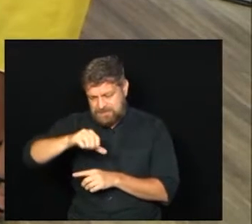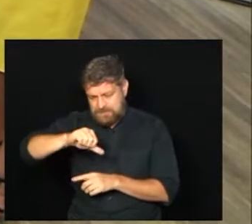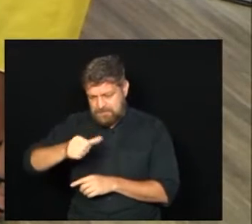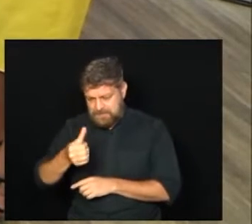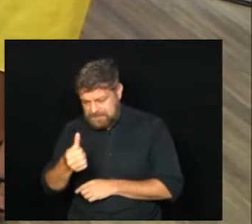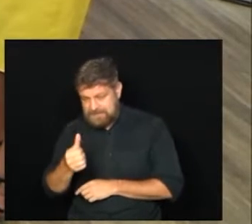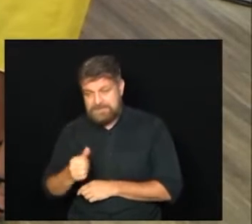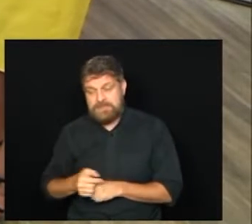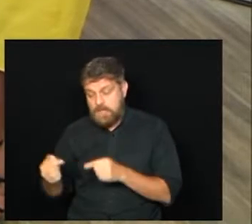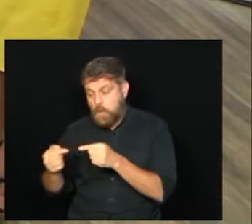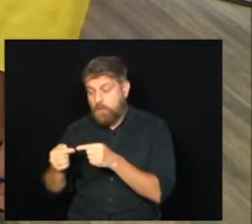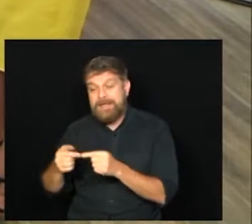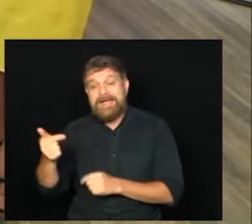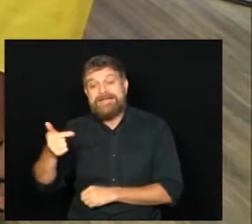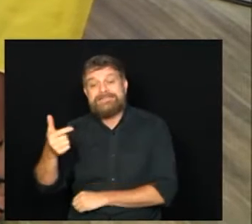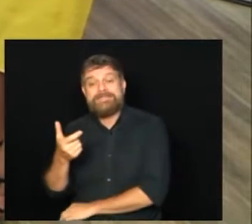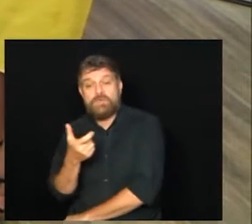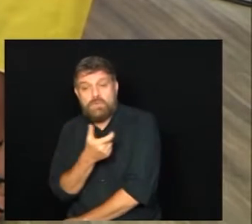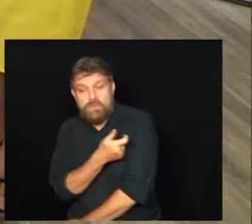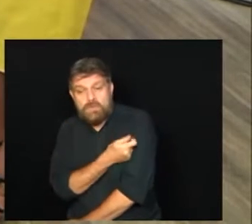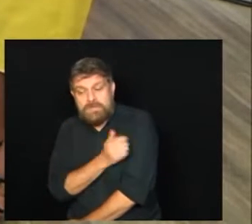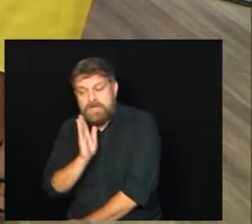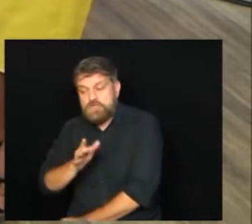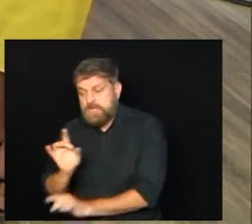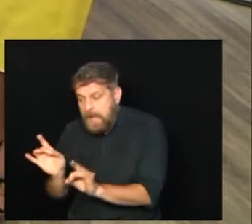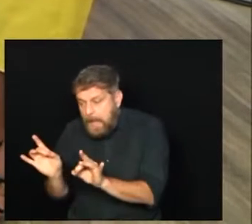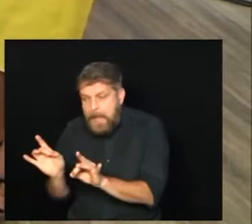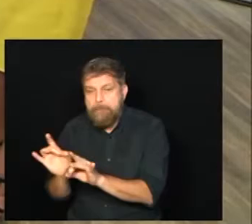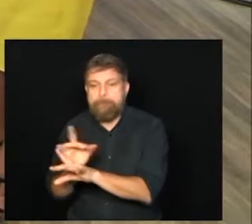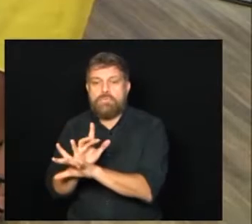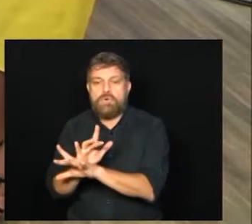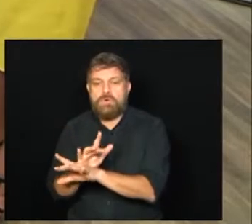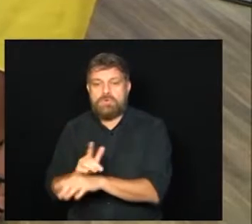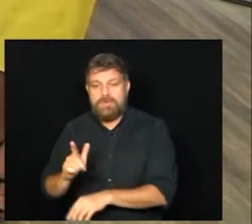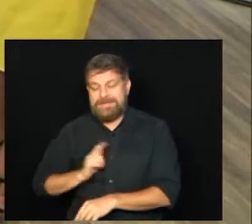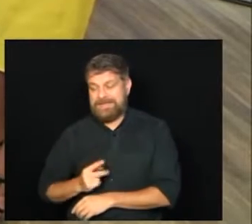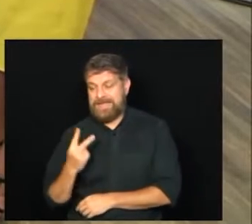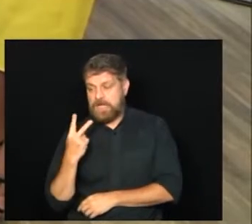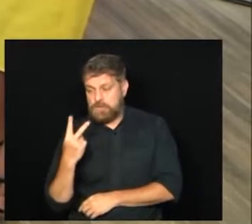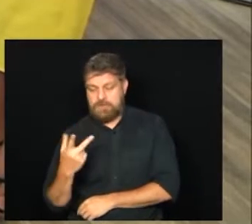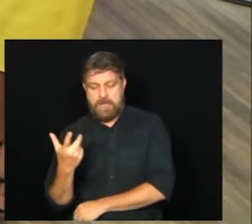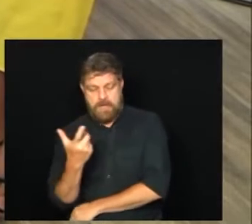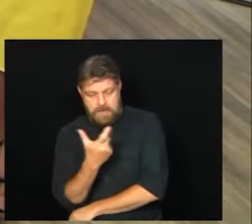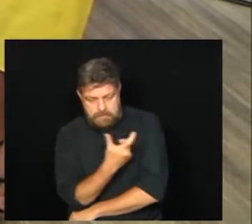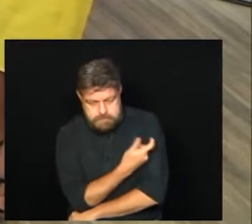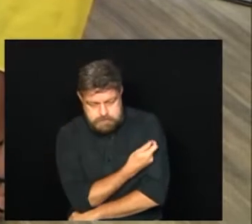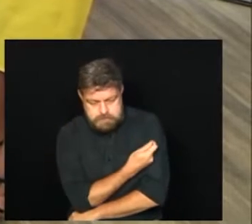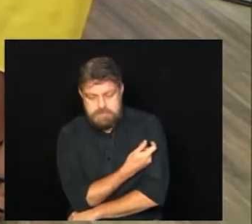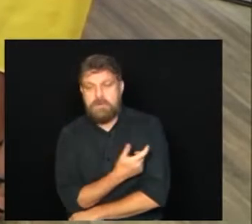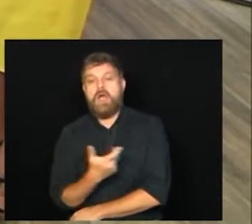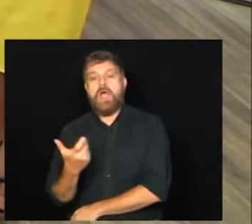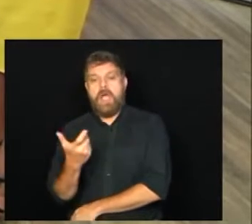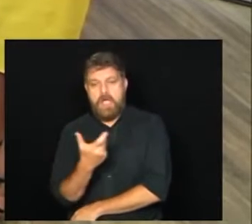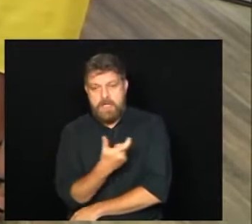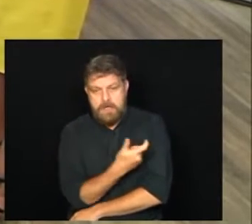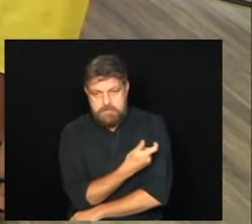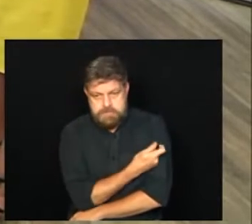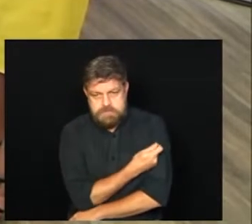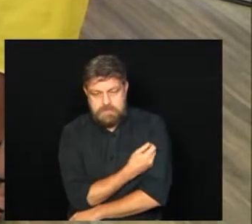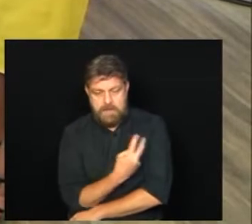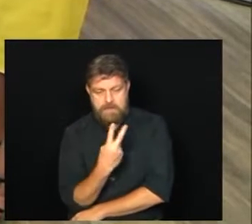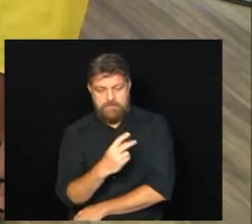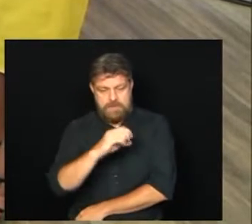382.796 relacionadas à segunda dose, ou seja, que completaram esse calendário vacinal, e 29.034